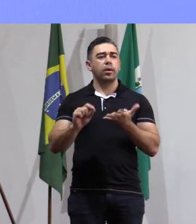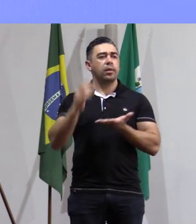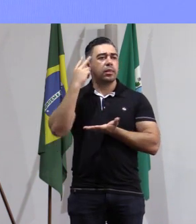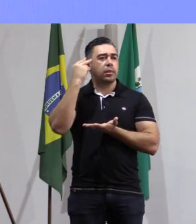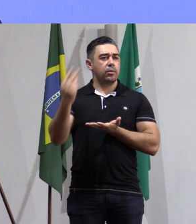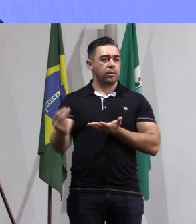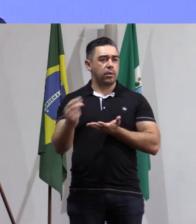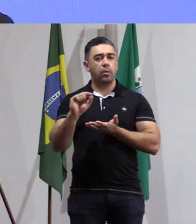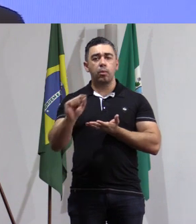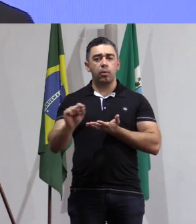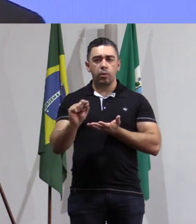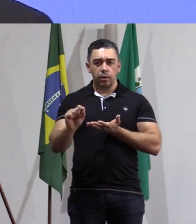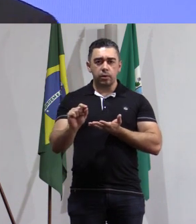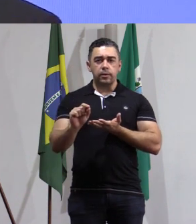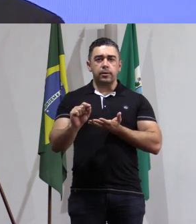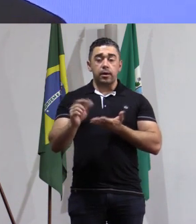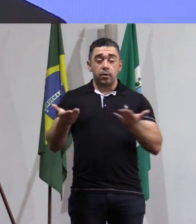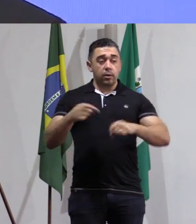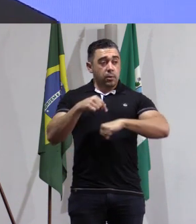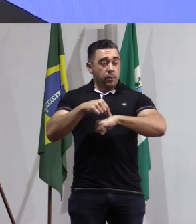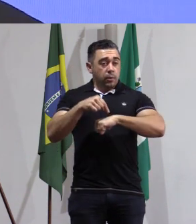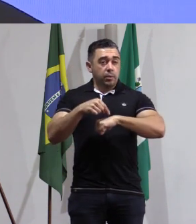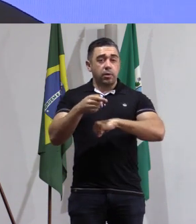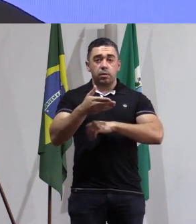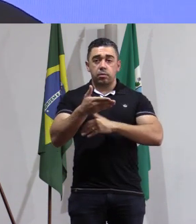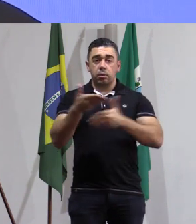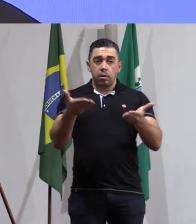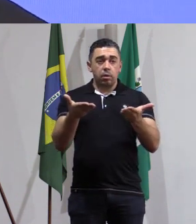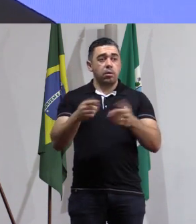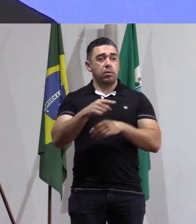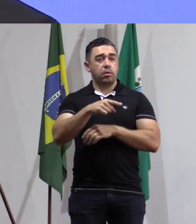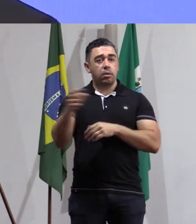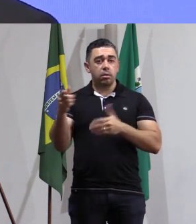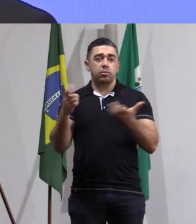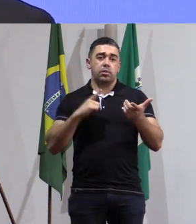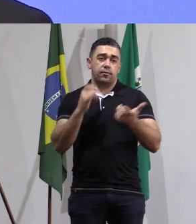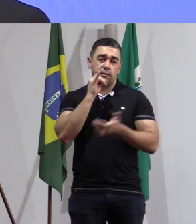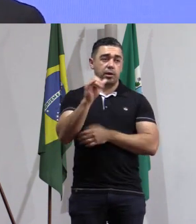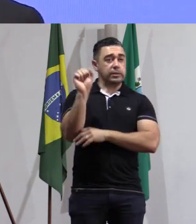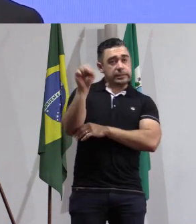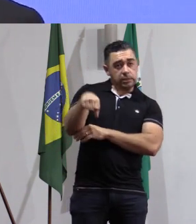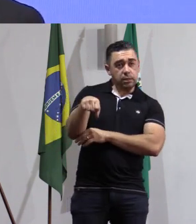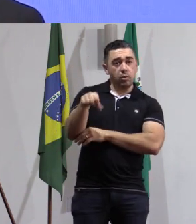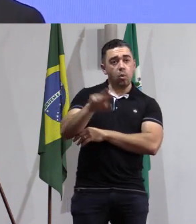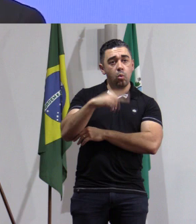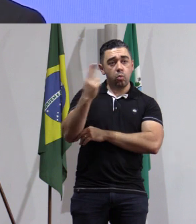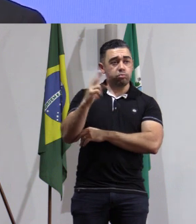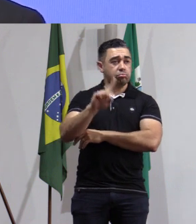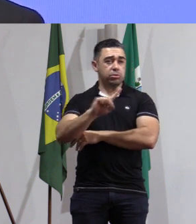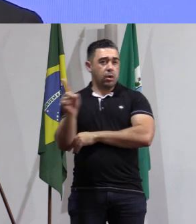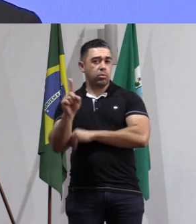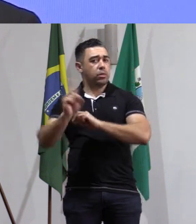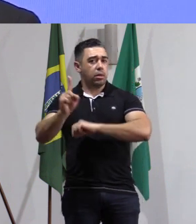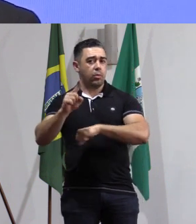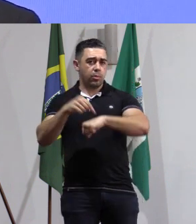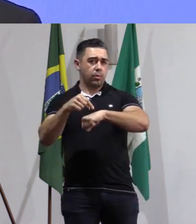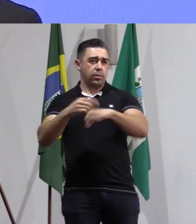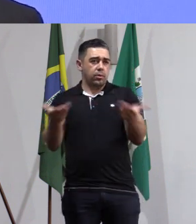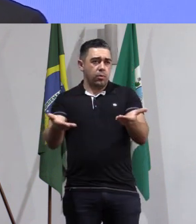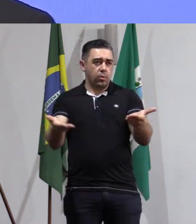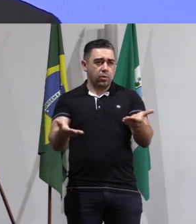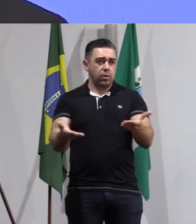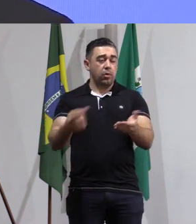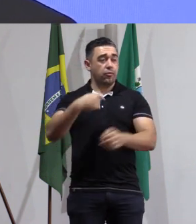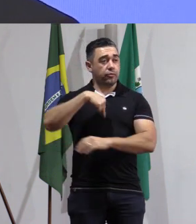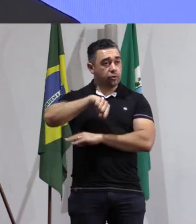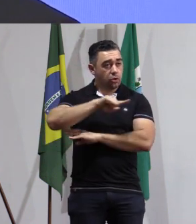de que esse talvez fosse o momento da comunidade ter que dizer sim ou ter que dizer não ao Futurice. Não se trata disso agora. O